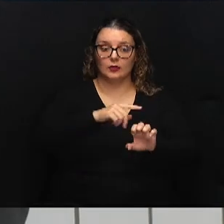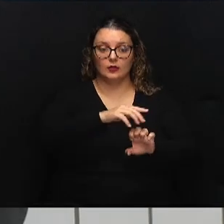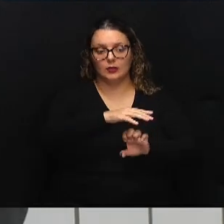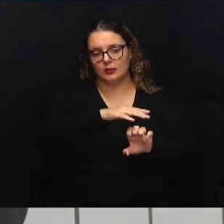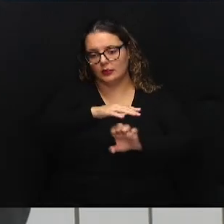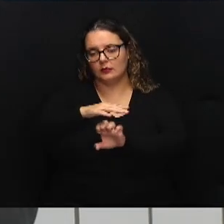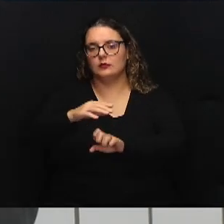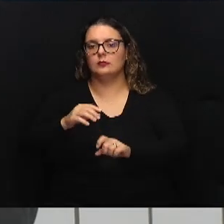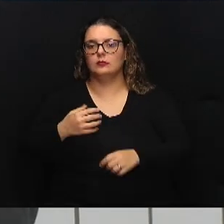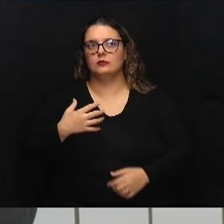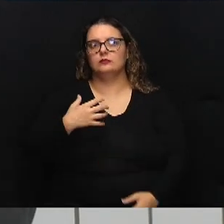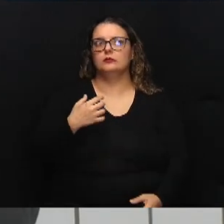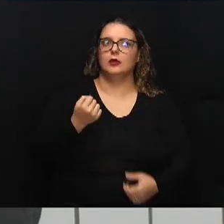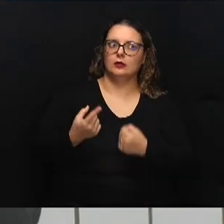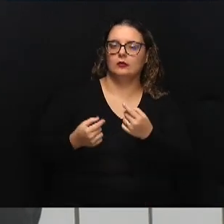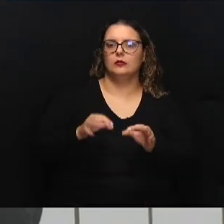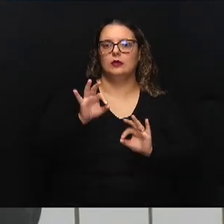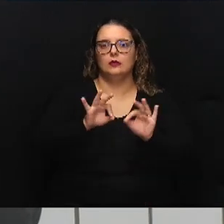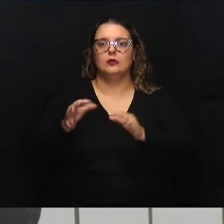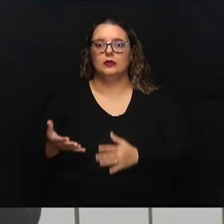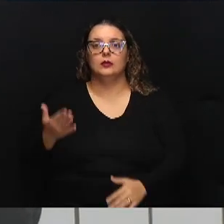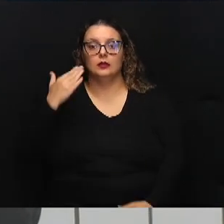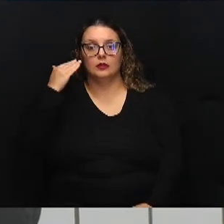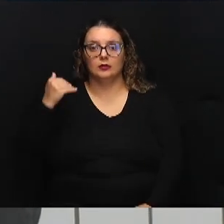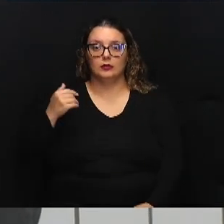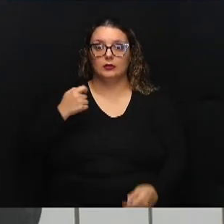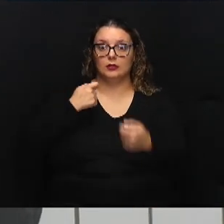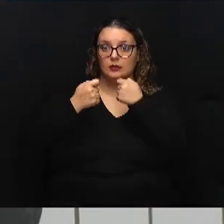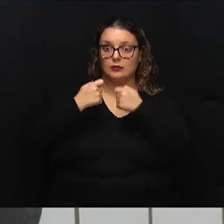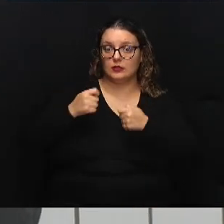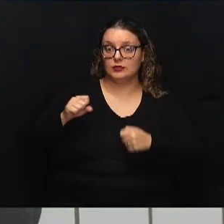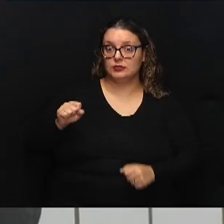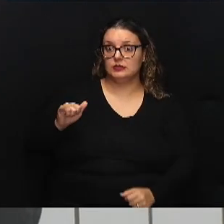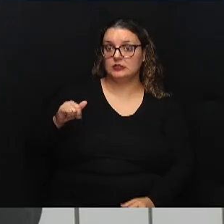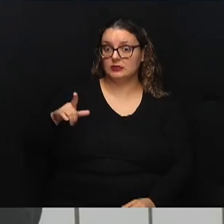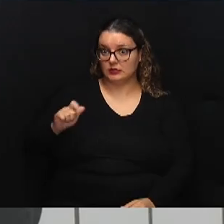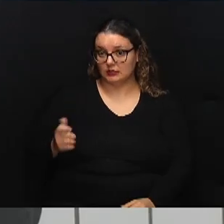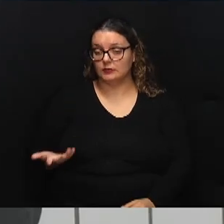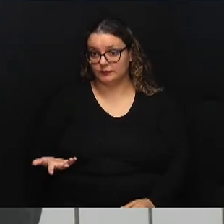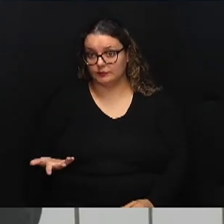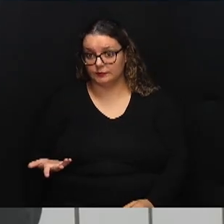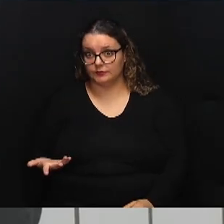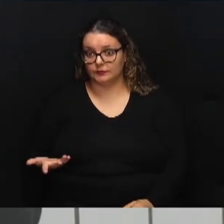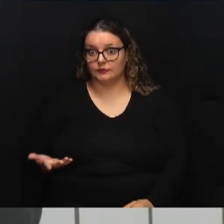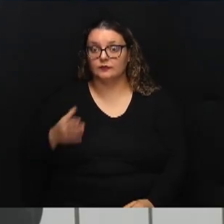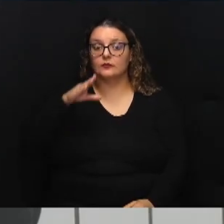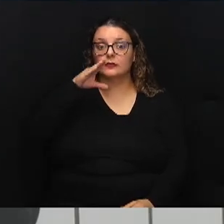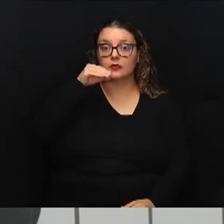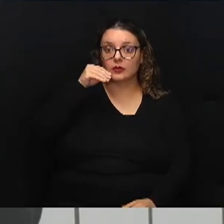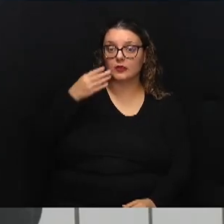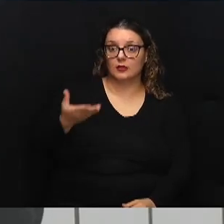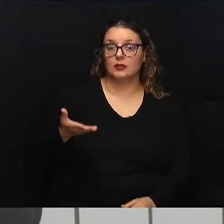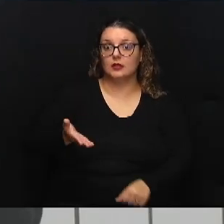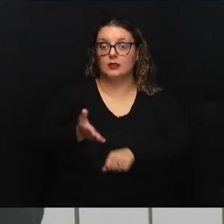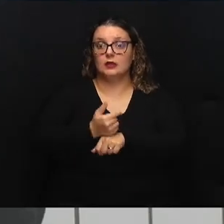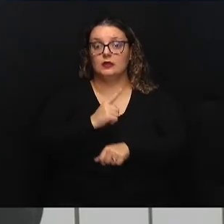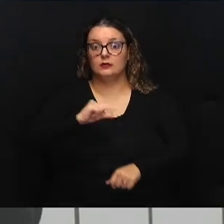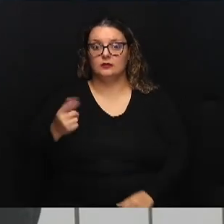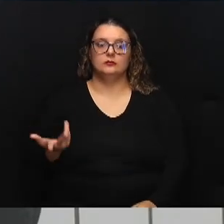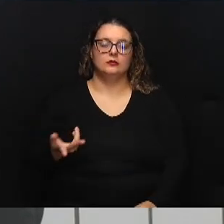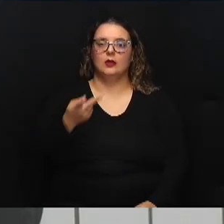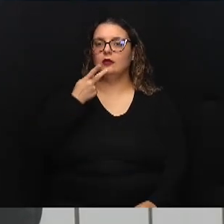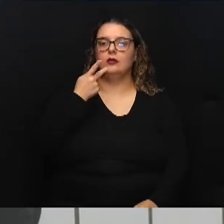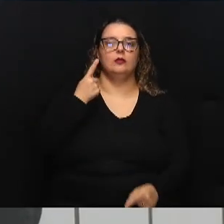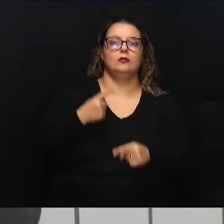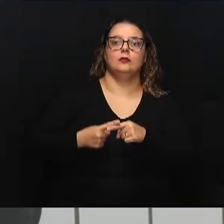certa organização tem a famosa entrevista de saída, né? Onde os funcionários, antes de sair, relatam por que